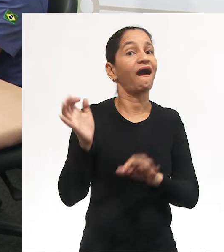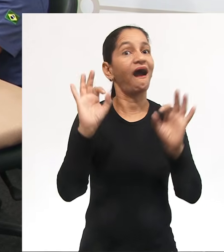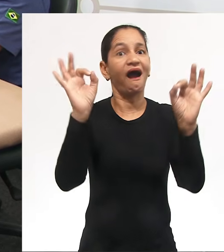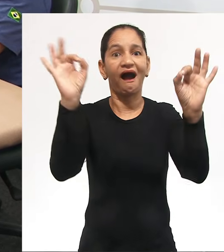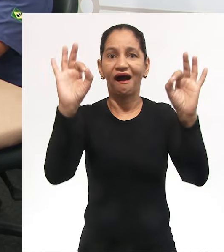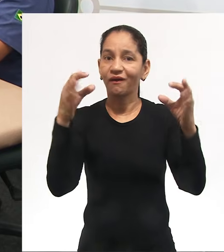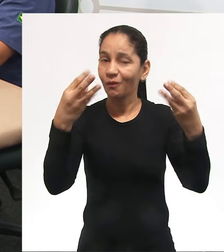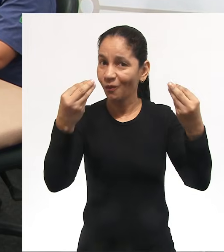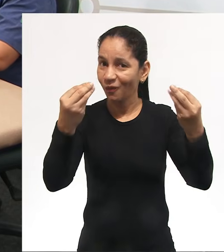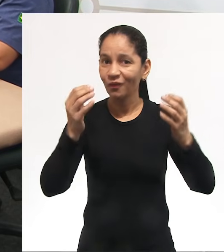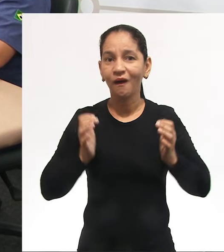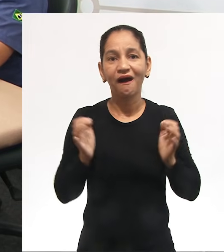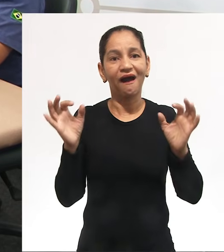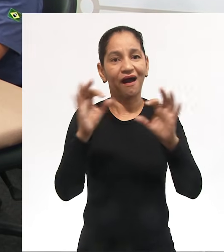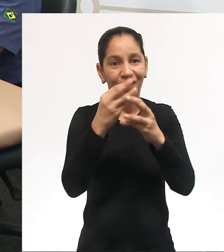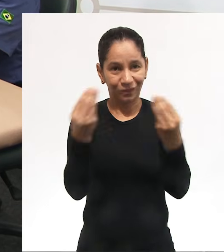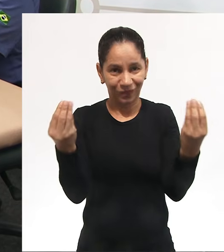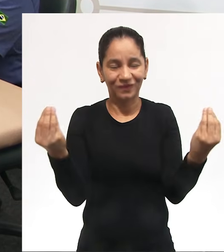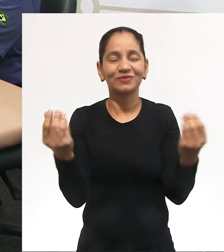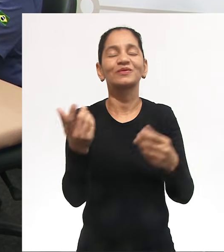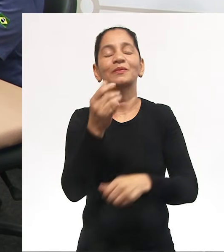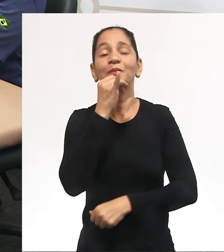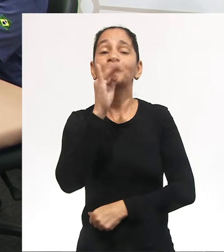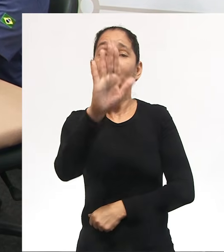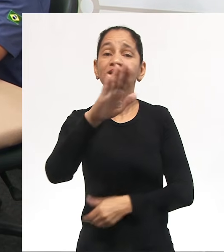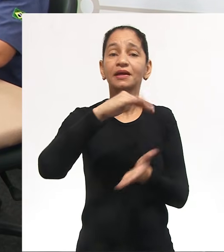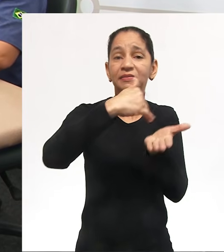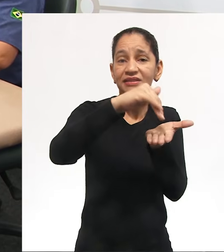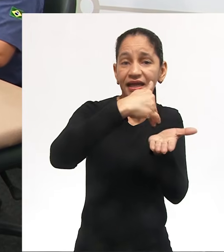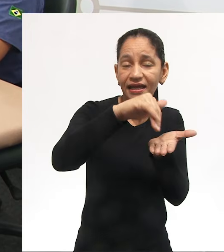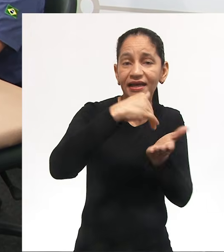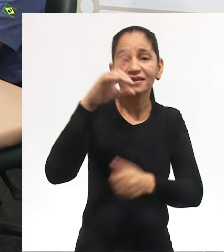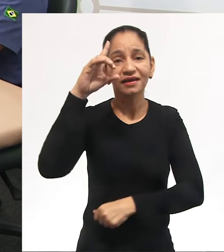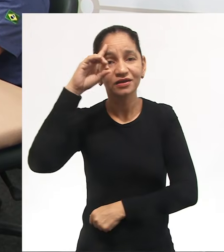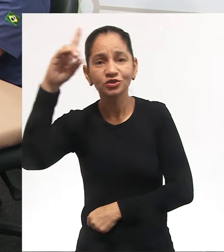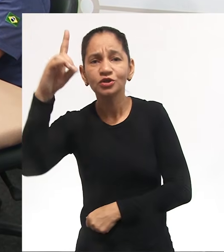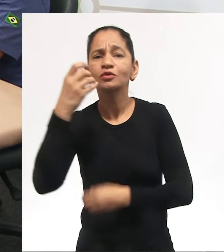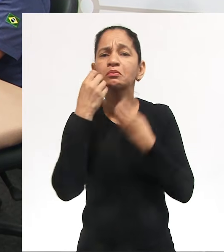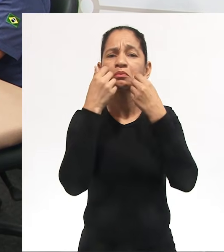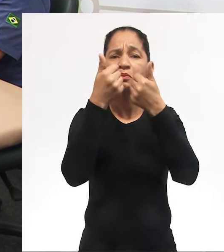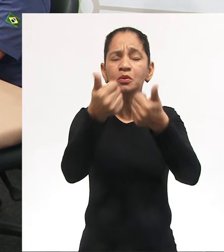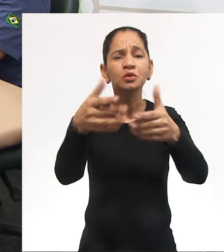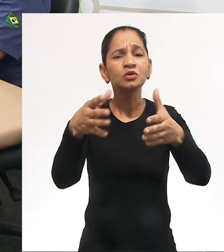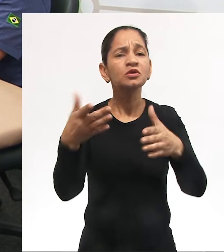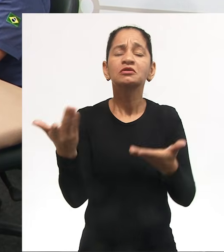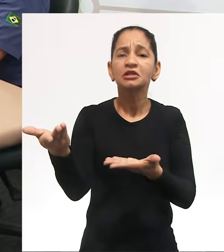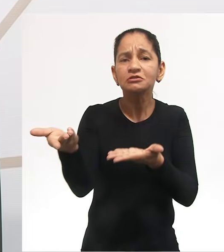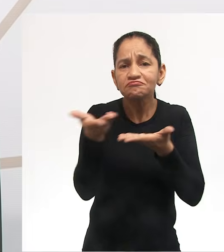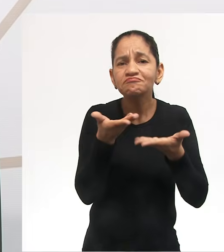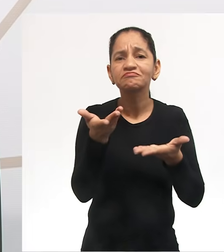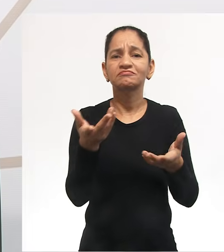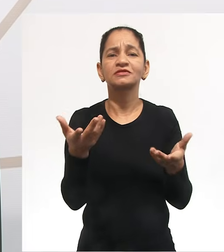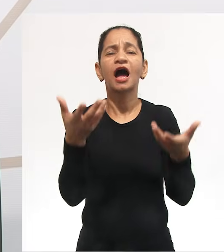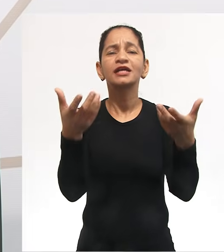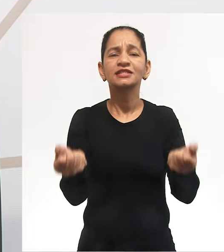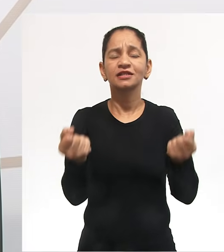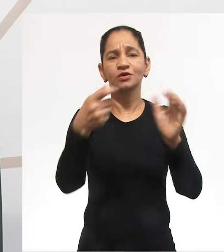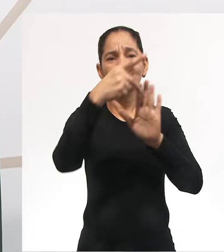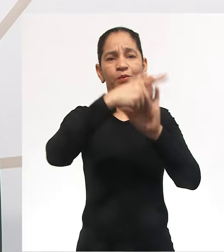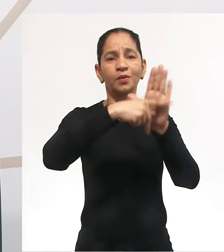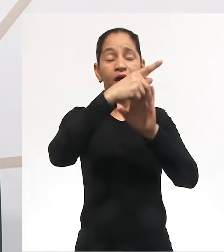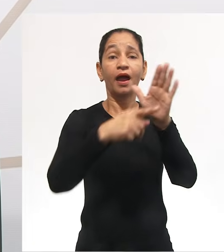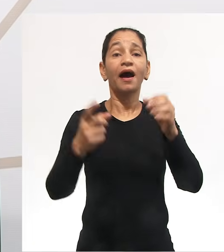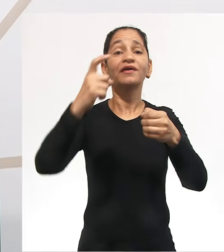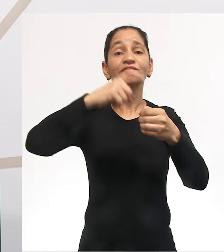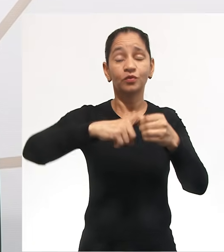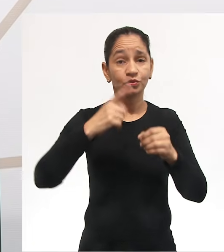só. nossos Aproveita, estudantes. Já digo logo, são exatamente. caríssimos. Mas assim, as secretárias, as diretoras